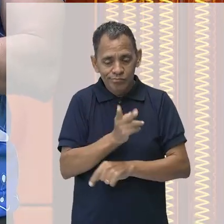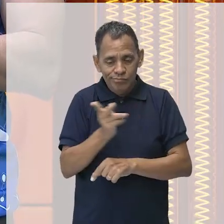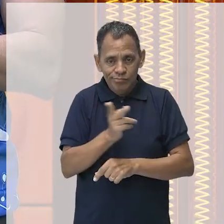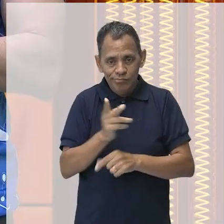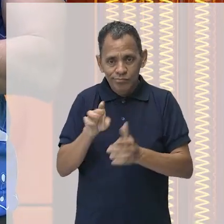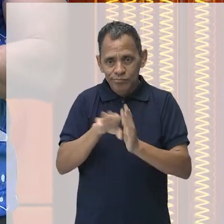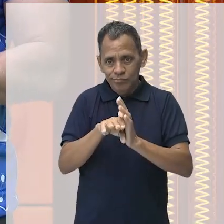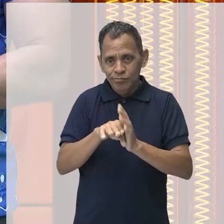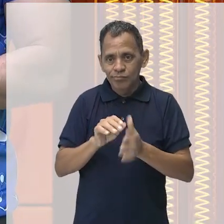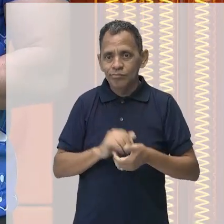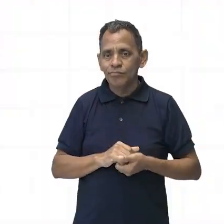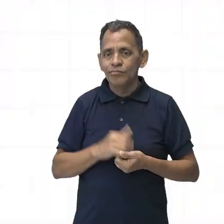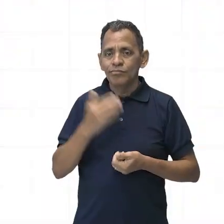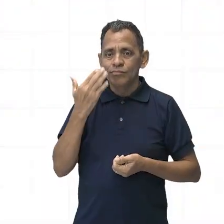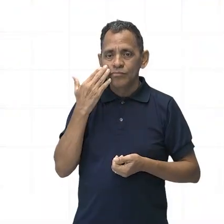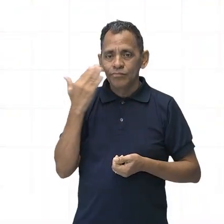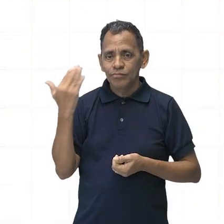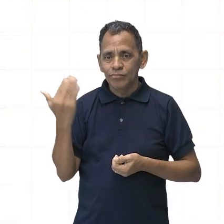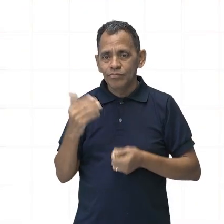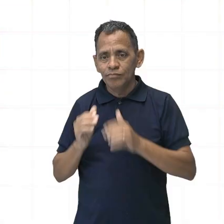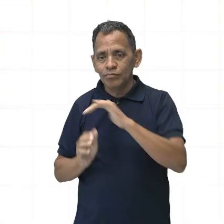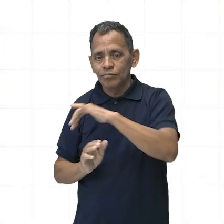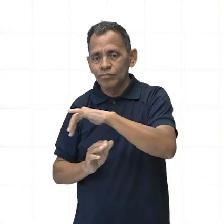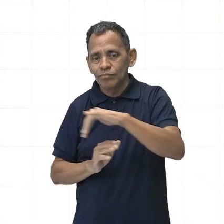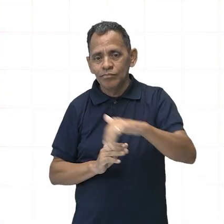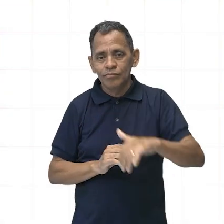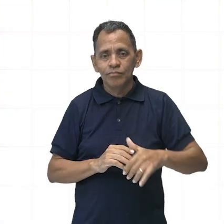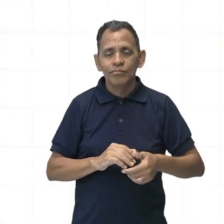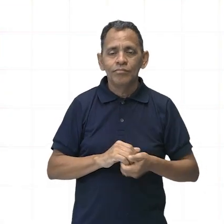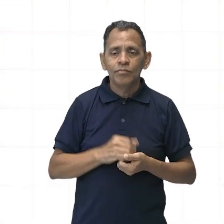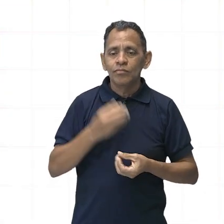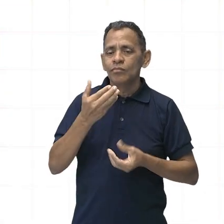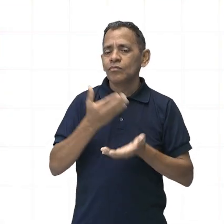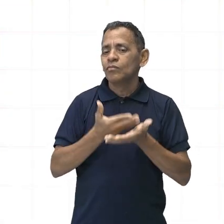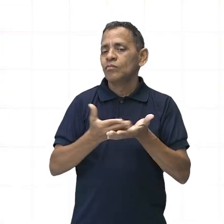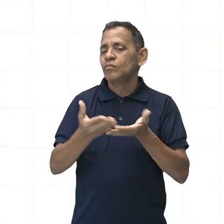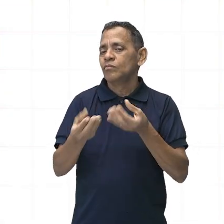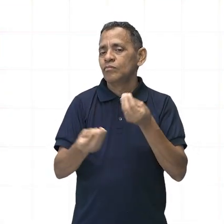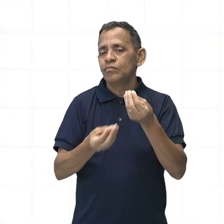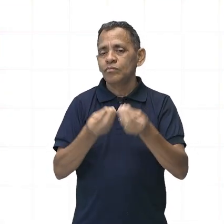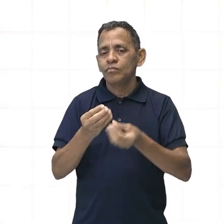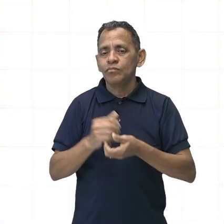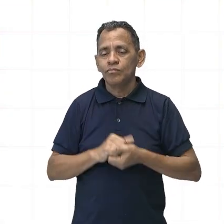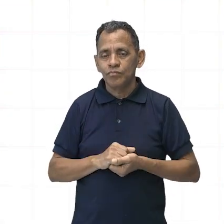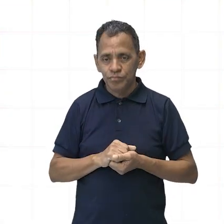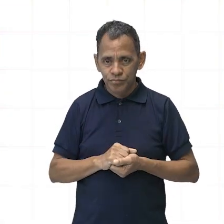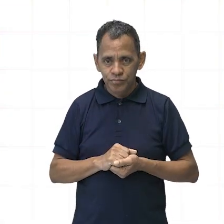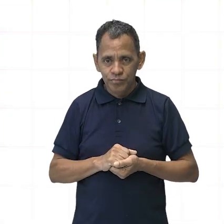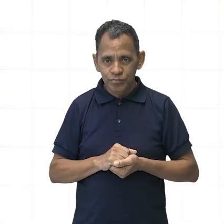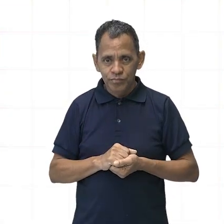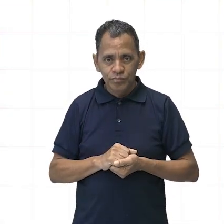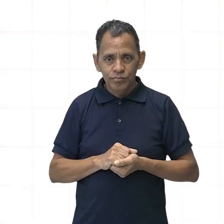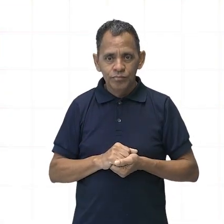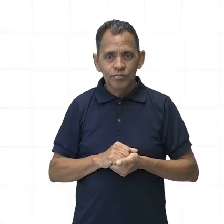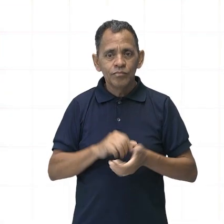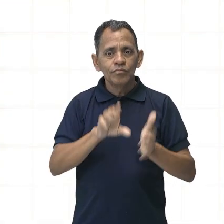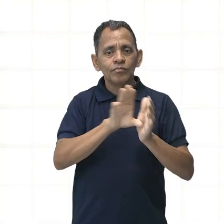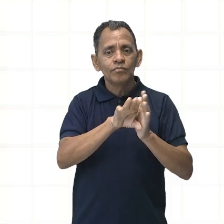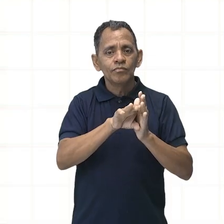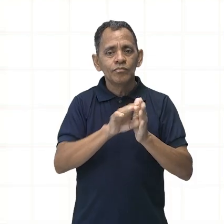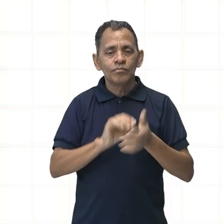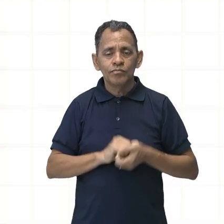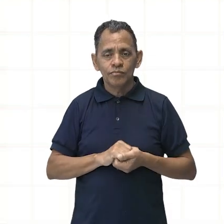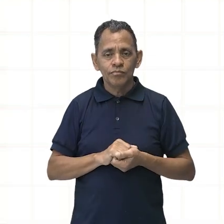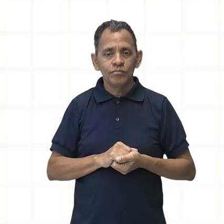esses dois conceitos. Acompanhe aqui comigo. A gente vai começar com a definição do que é o